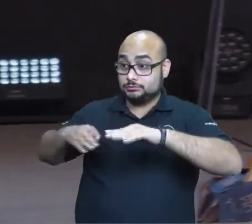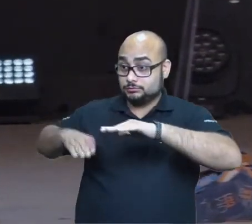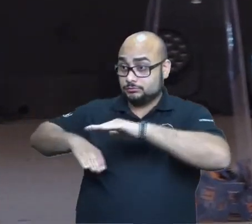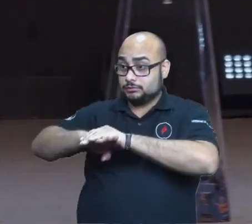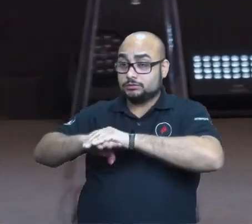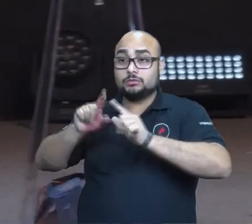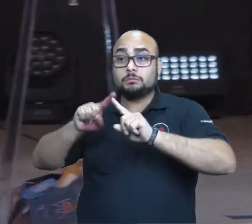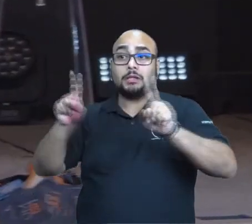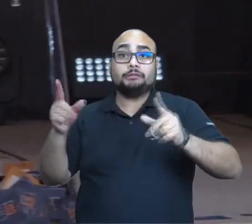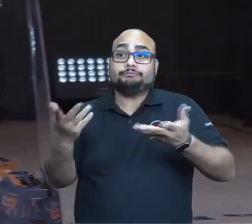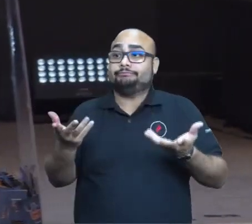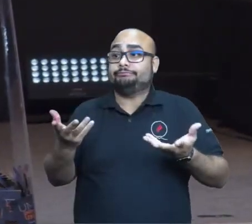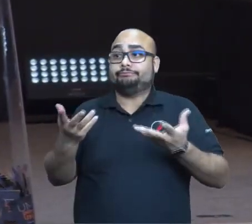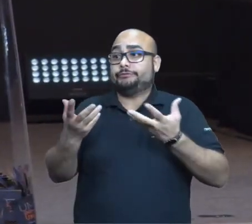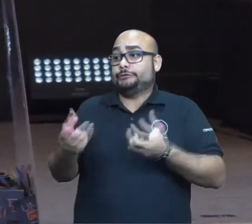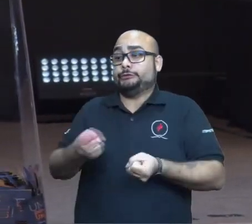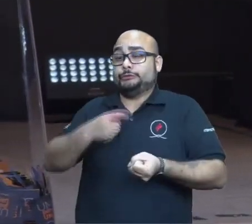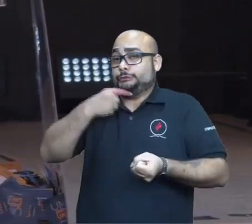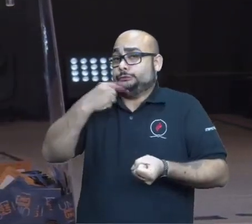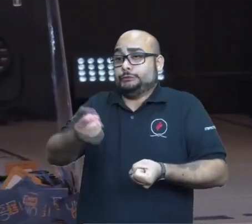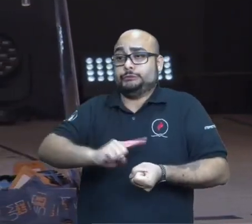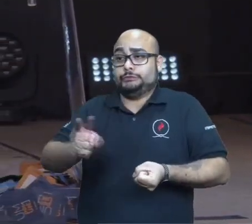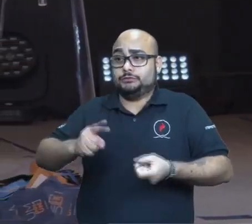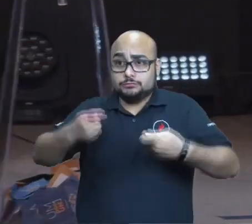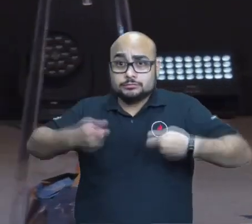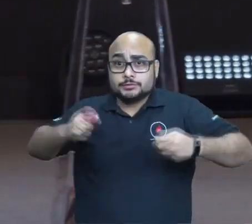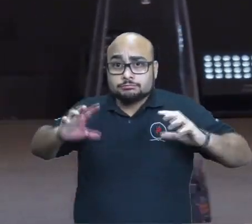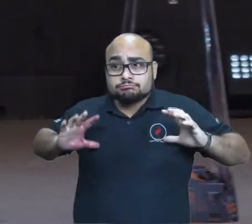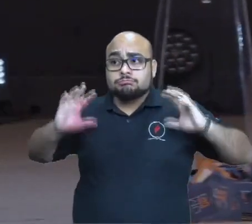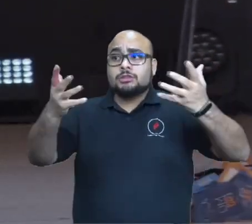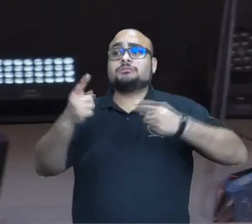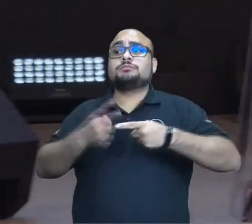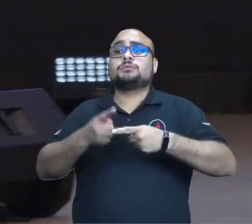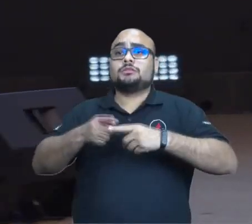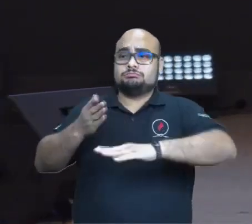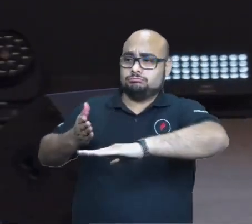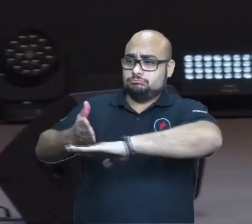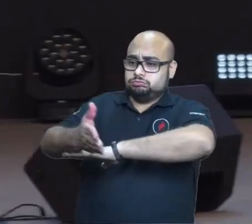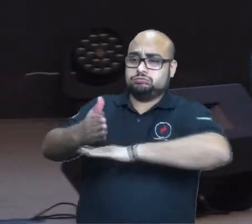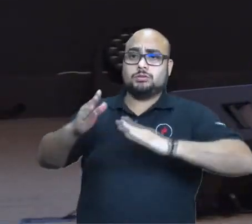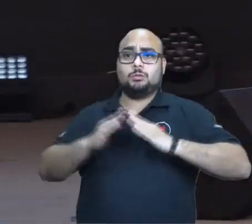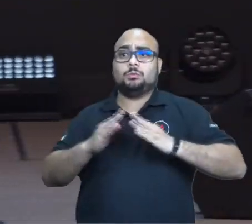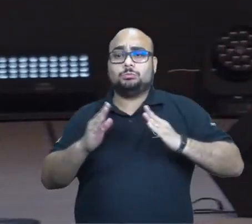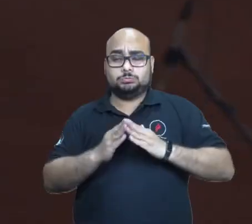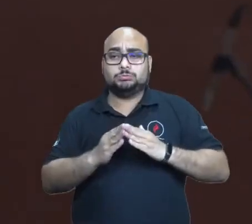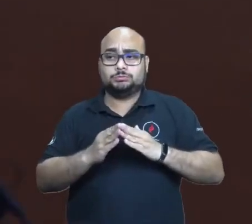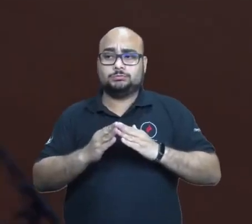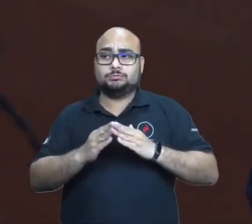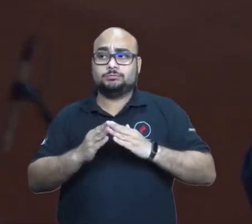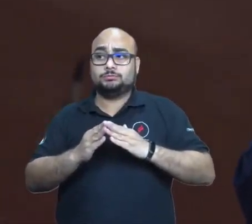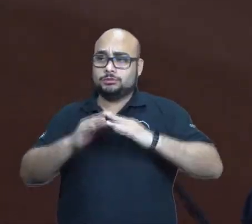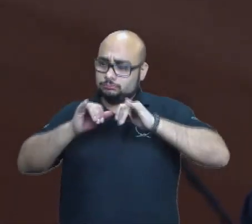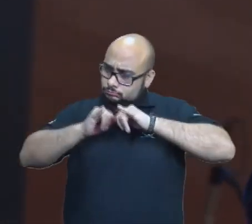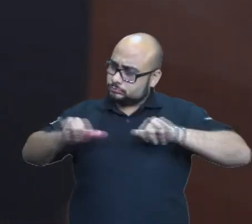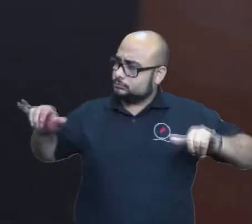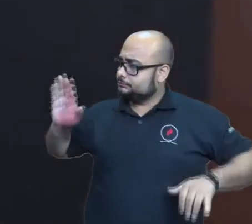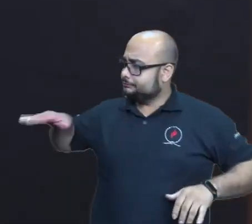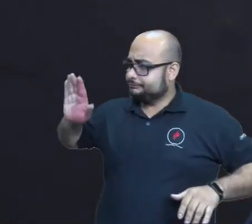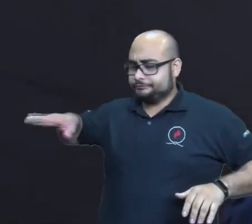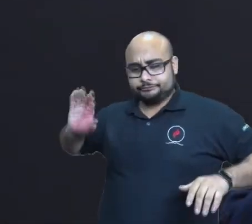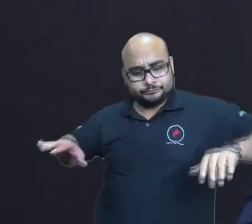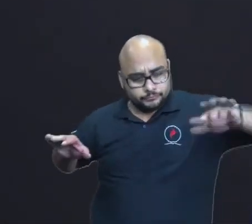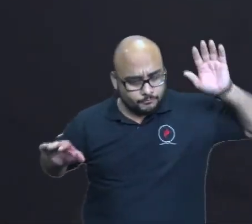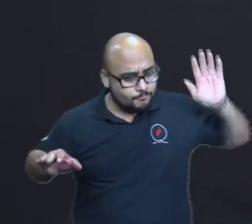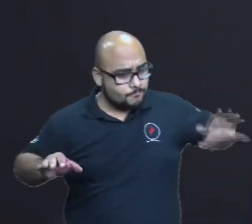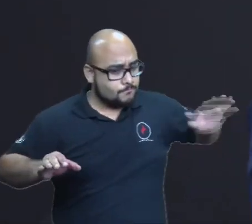casa você chegou aqui a viga está no chão acorda a pessoa que tá do teu lado eu não sei assim se ele fica meio desanimado quando quando